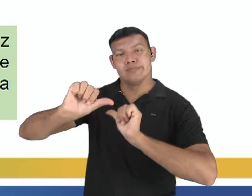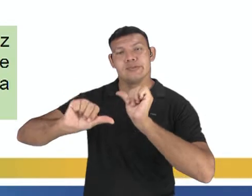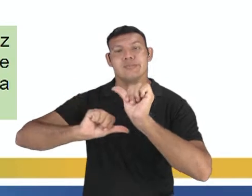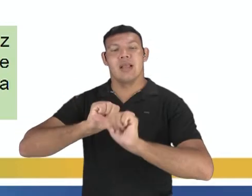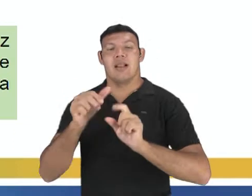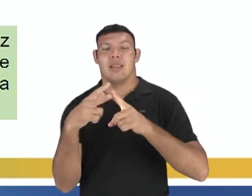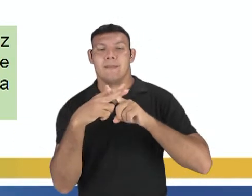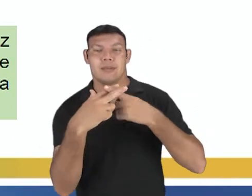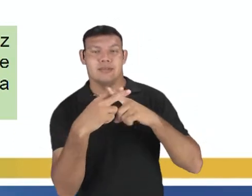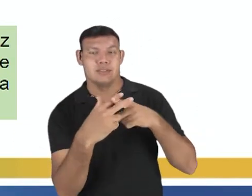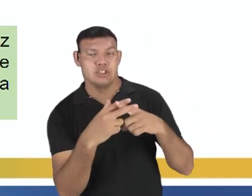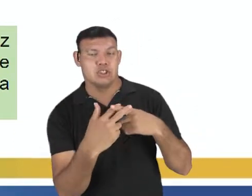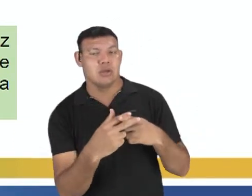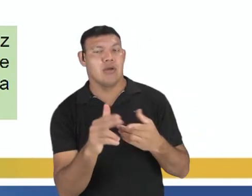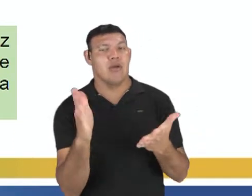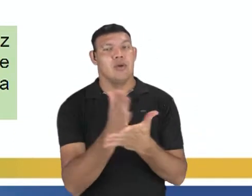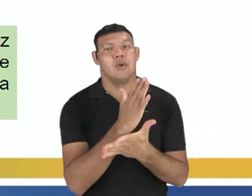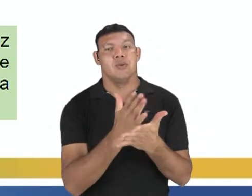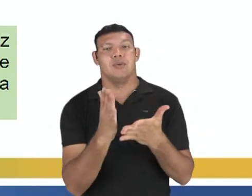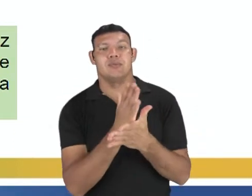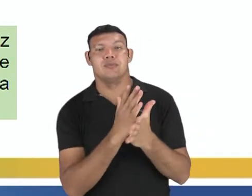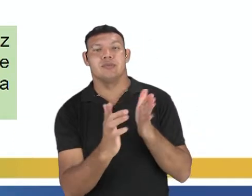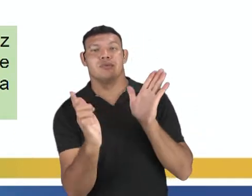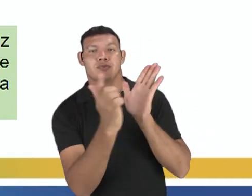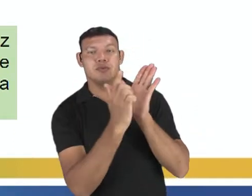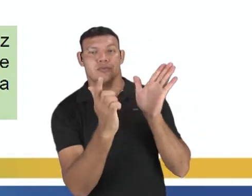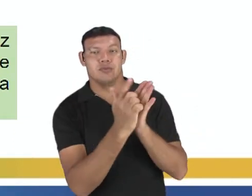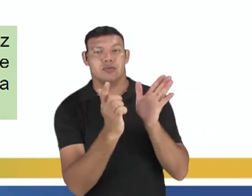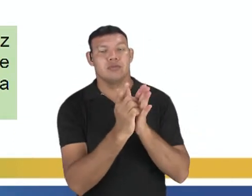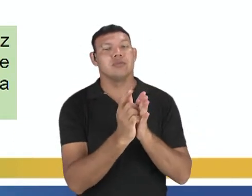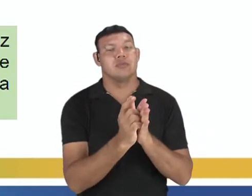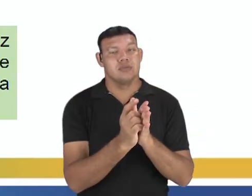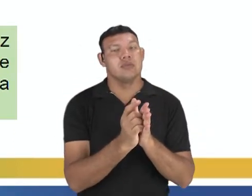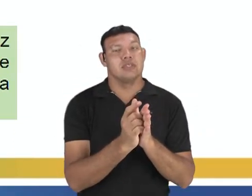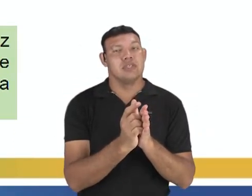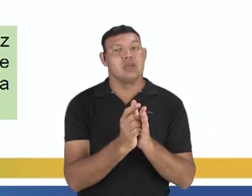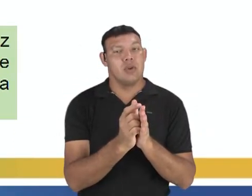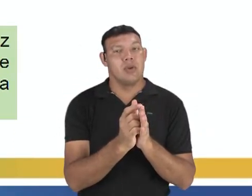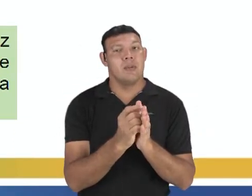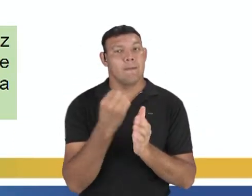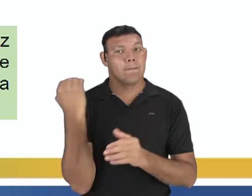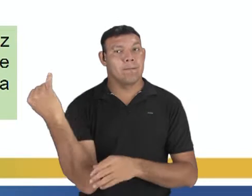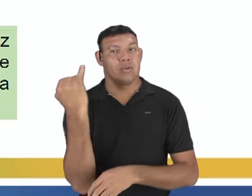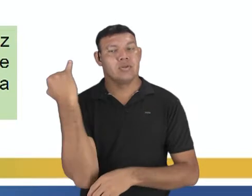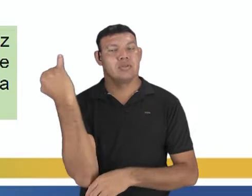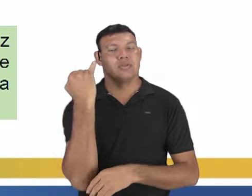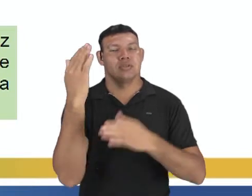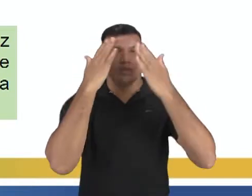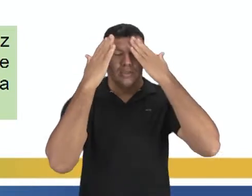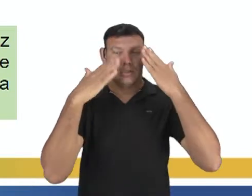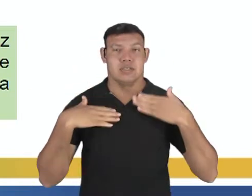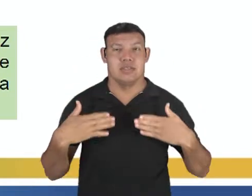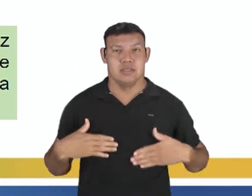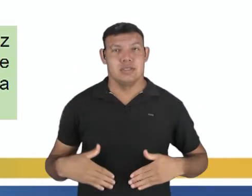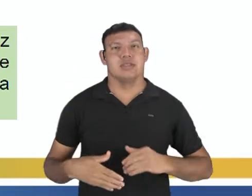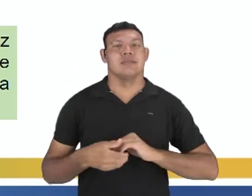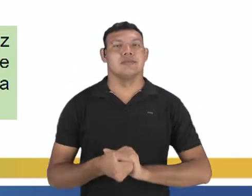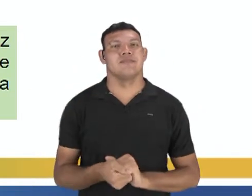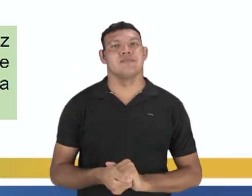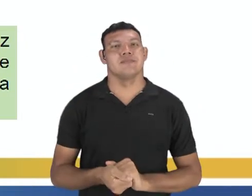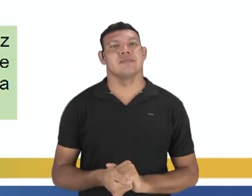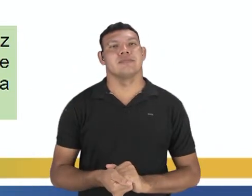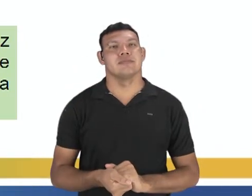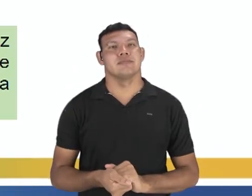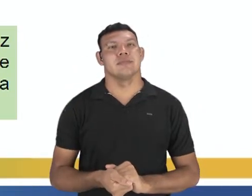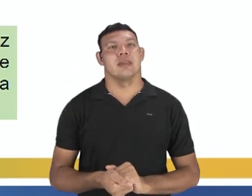manutenção de certas funções vitais, certo? A origem do termo faz referência, né, à palavra